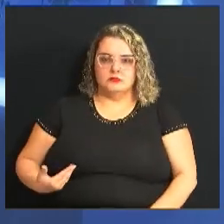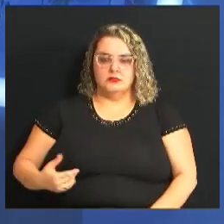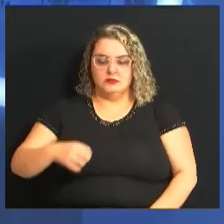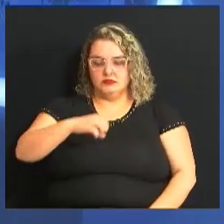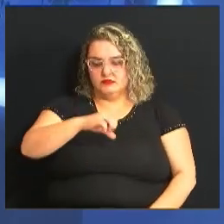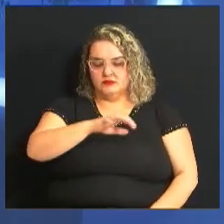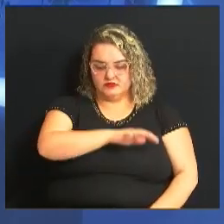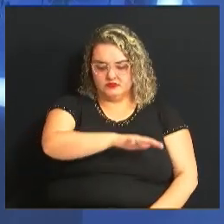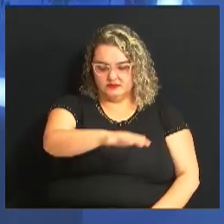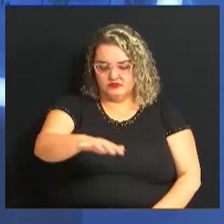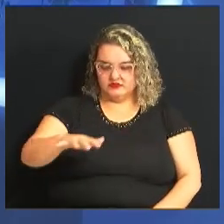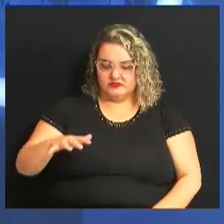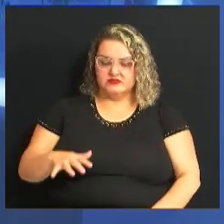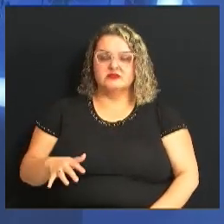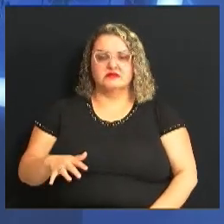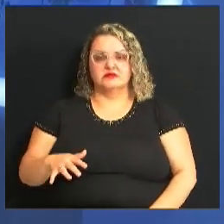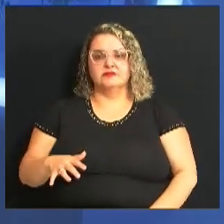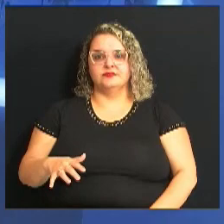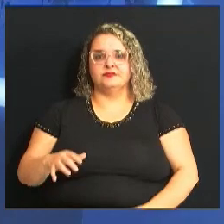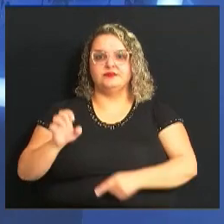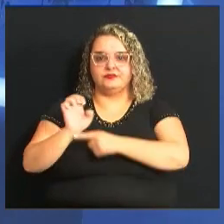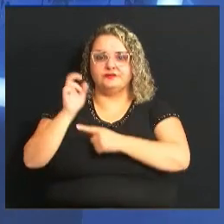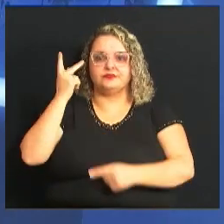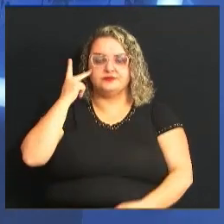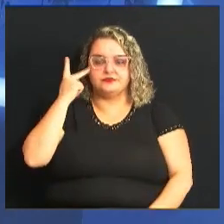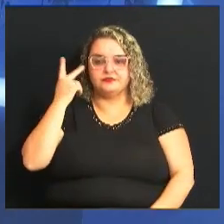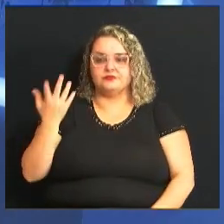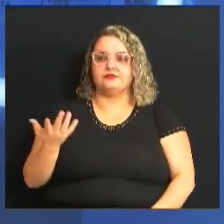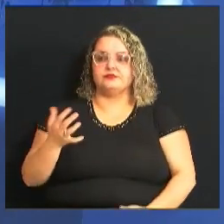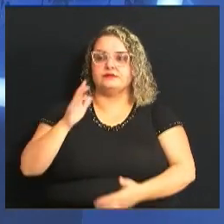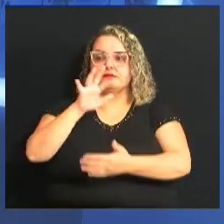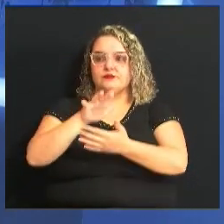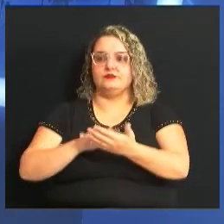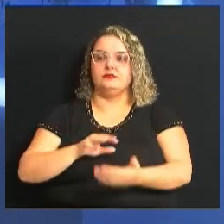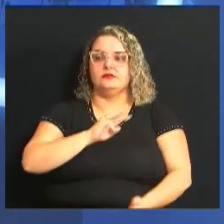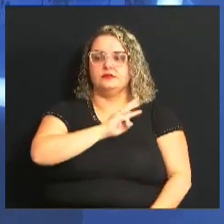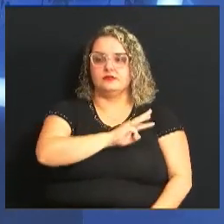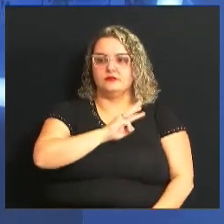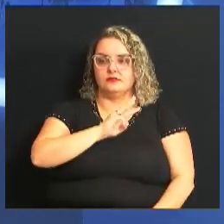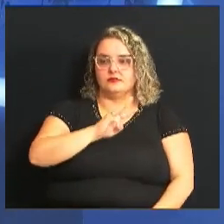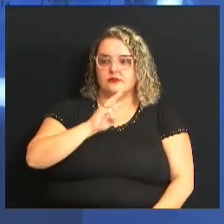de São Paulo. O endereço o formulário está lá no site, olha,